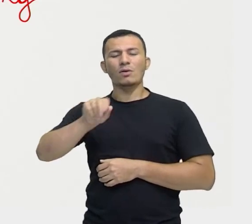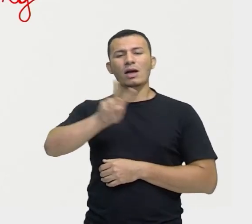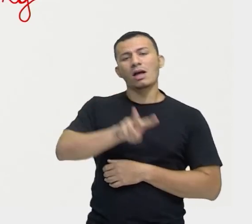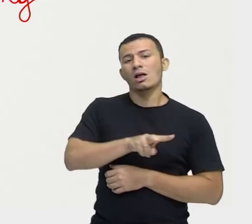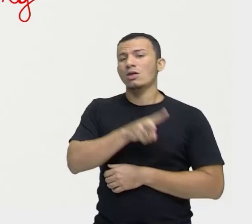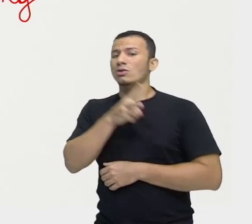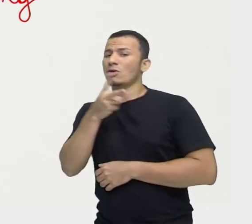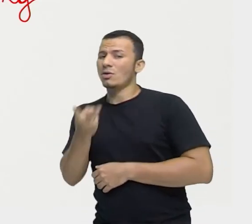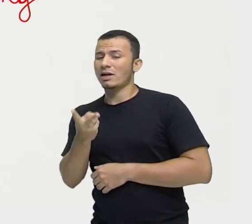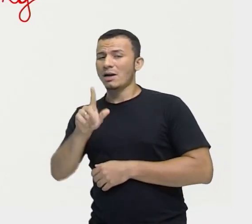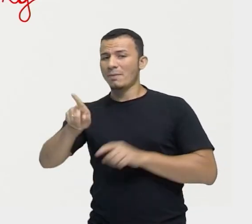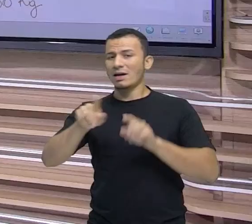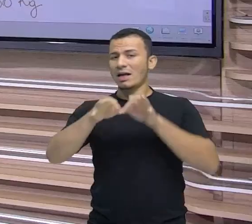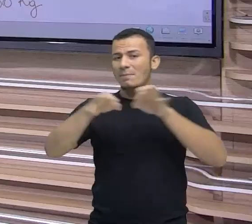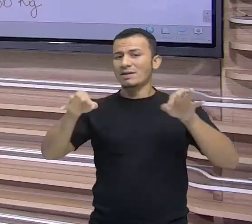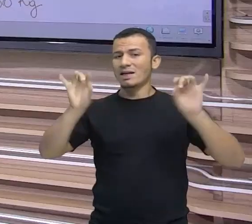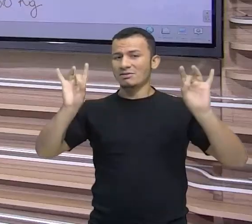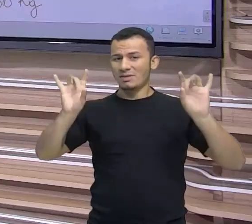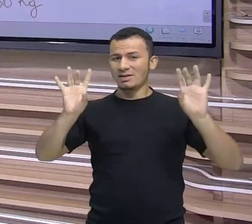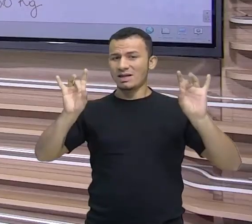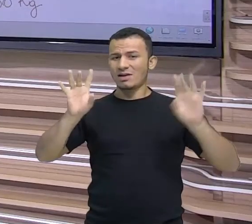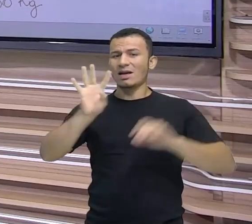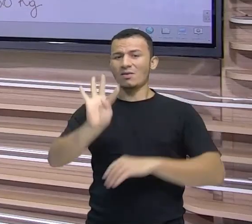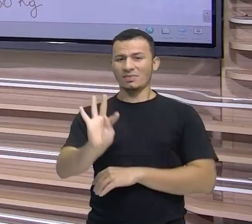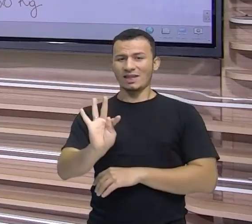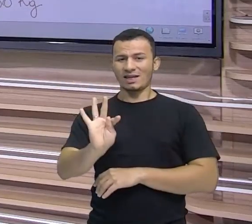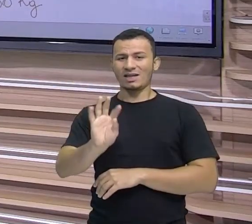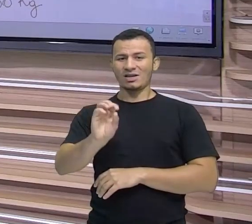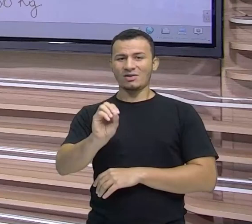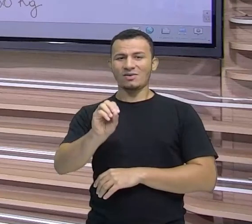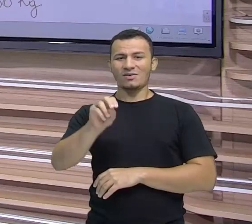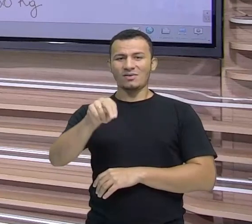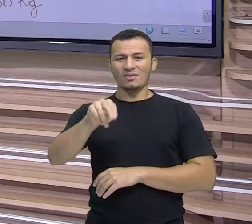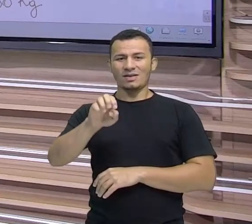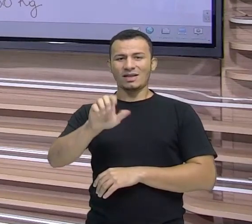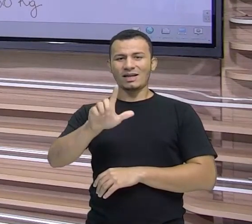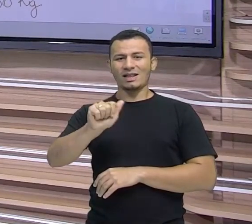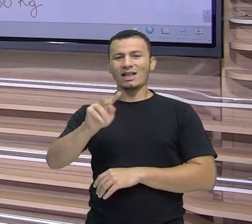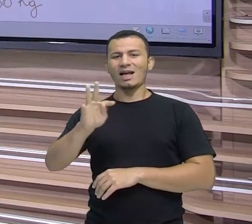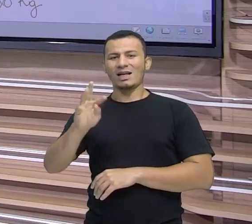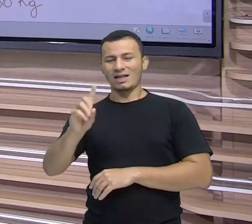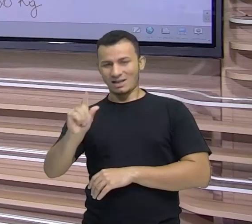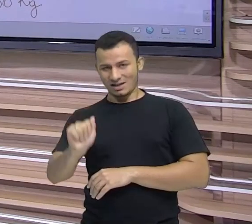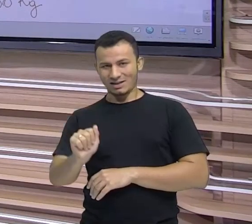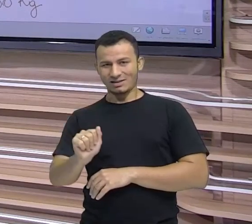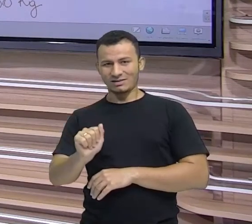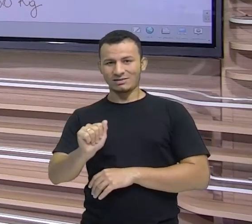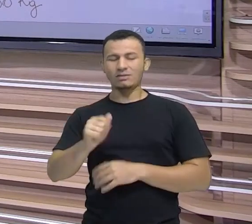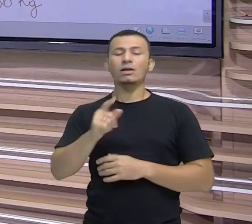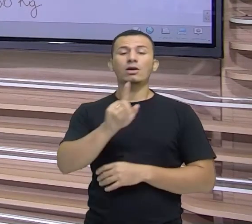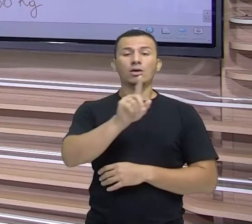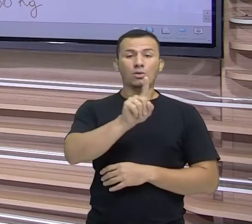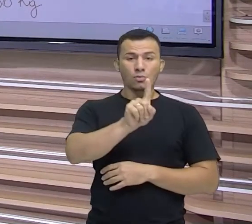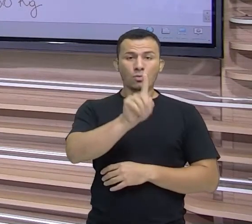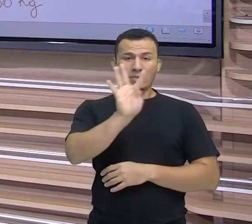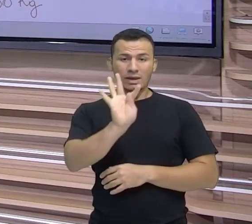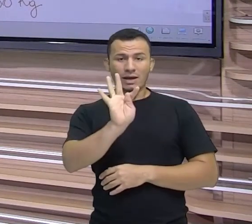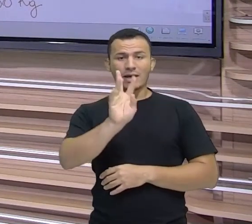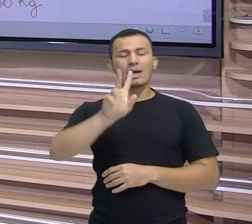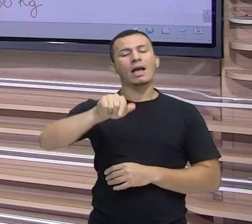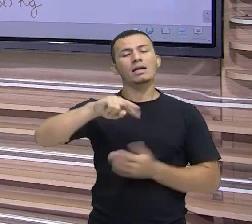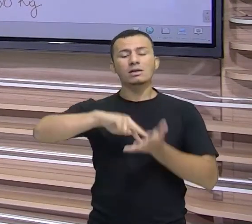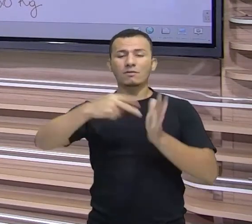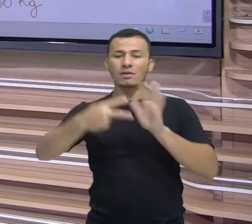usando uma medida especial, que é quem? A tonelada. Tem que lembrar, 1 tonelada é o equivale a quanto? 1.000